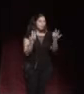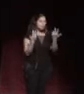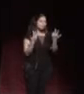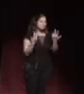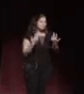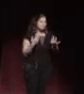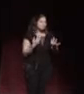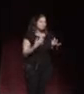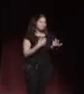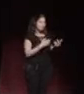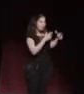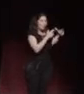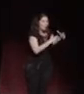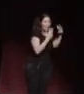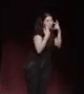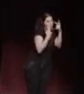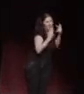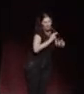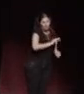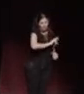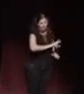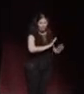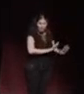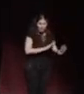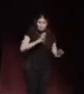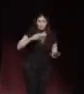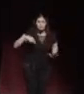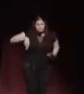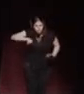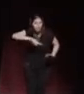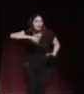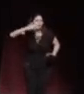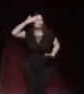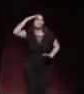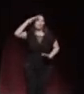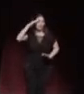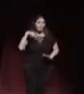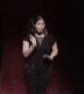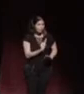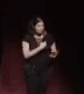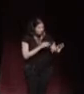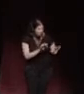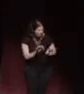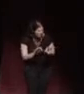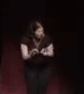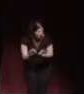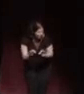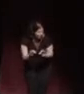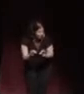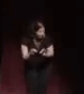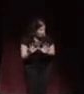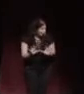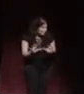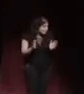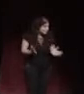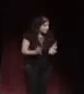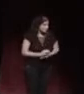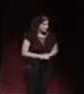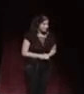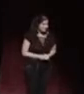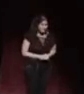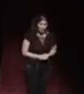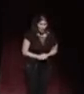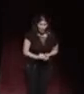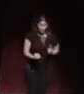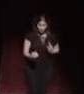entendem e de fato nós estamos preparados para isso. Quando eu chego e vejo a minha